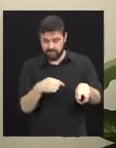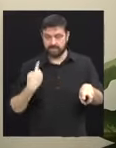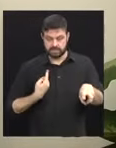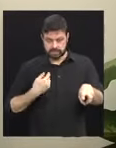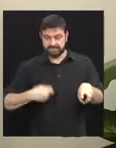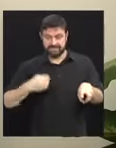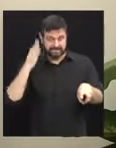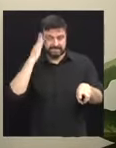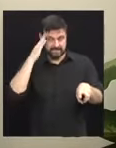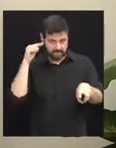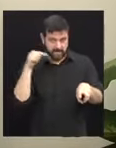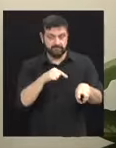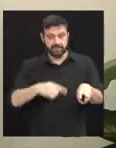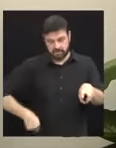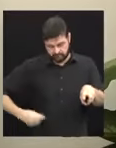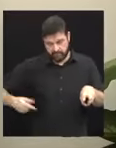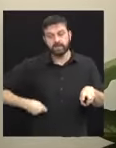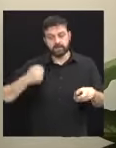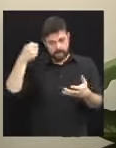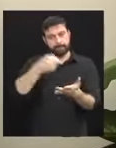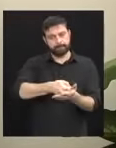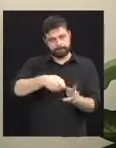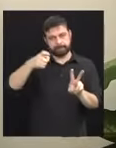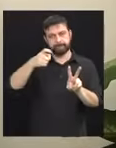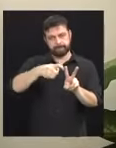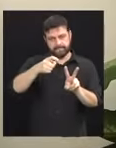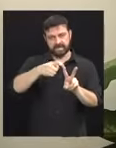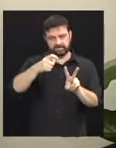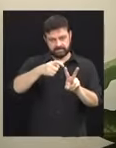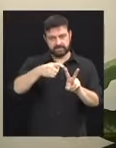tem que saber que você tem que ter condições de